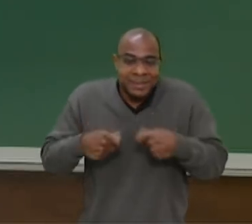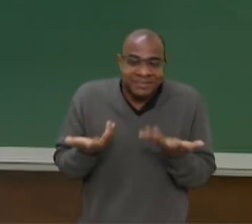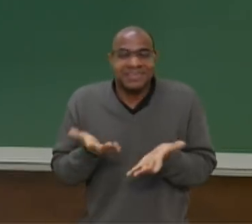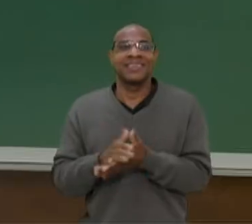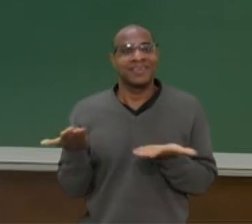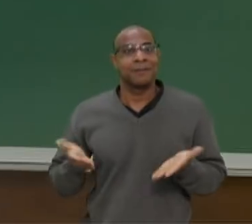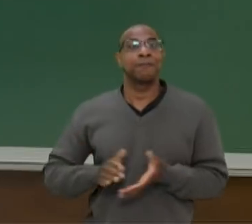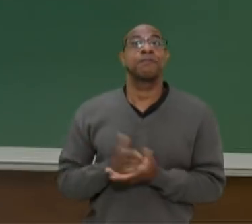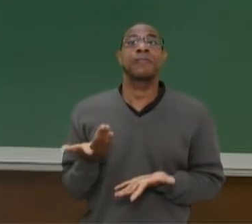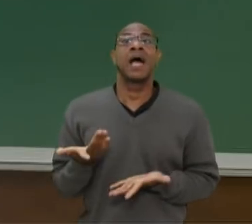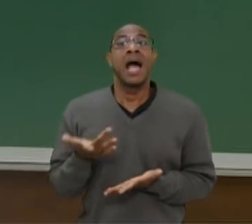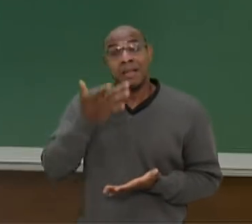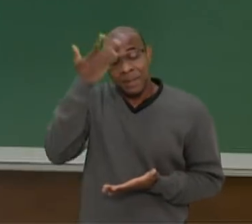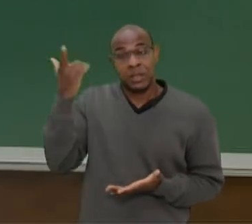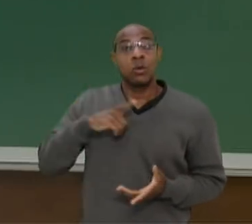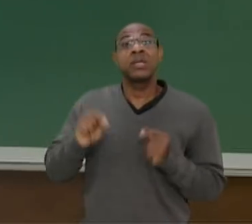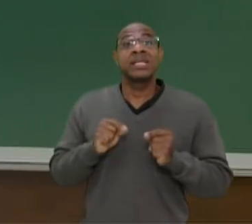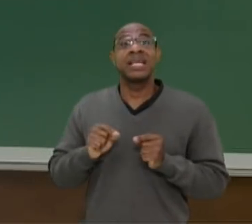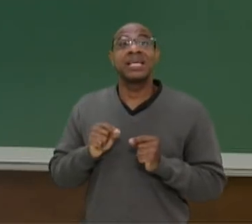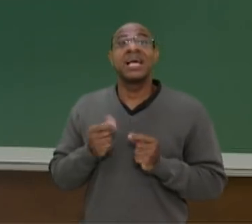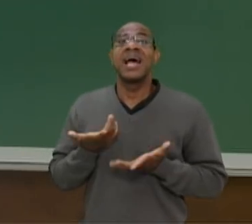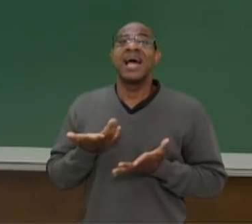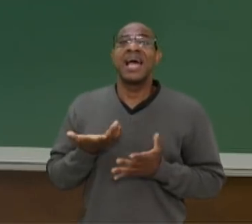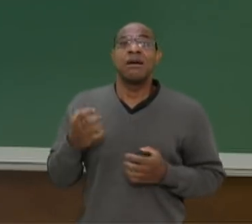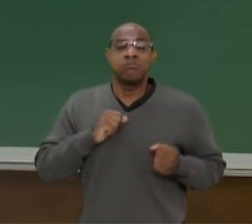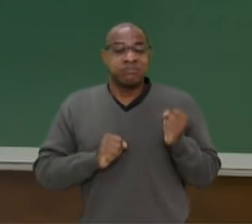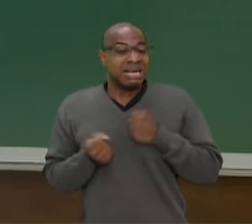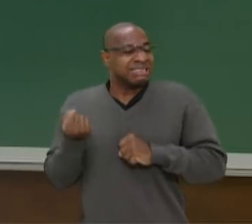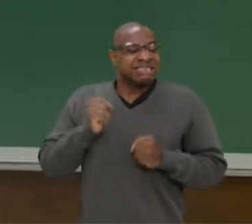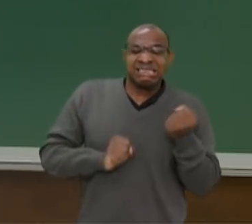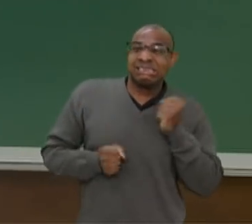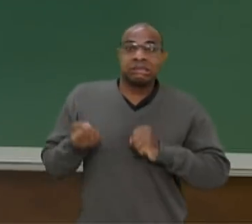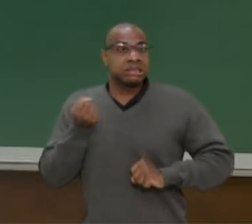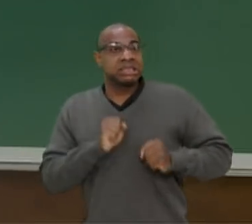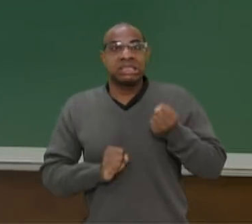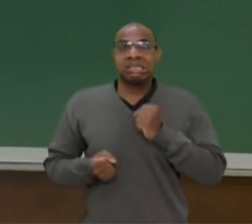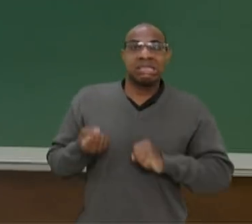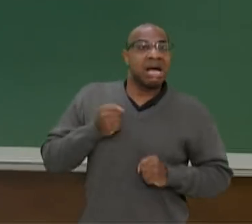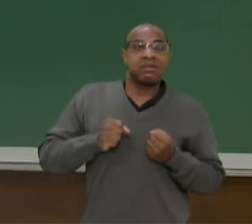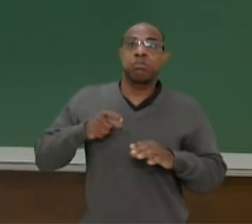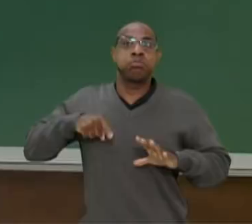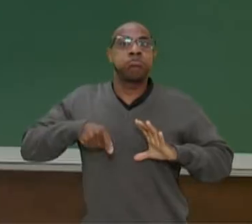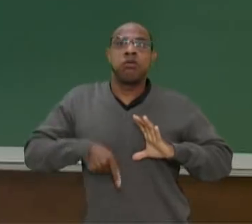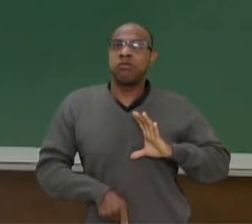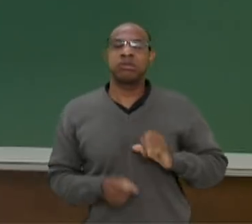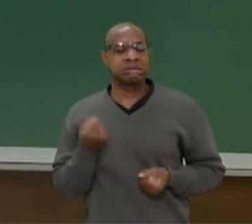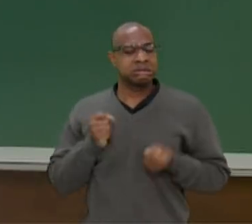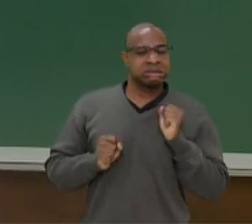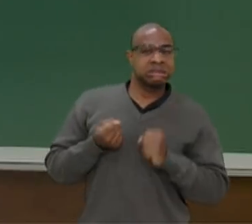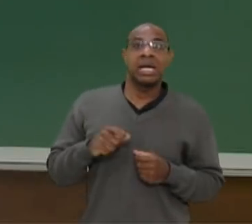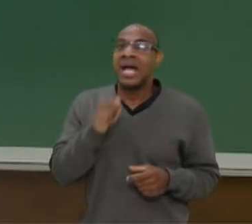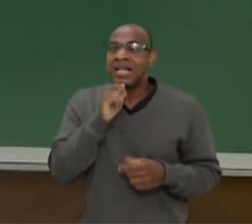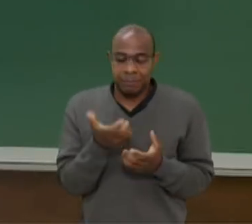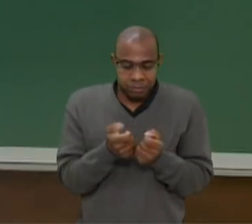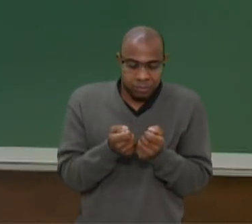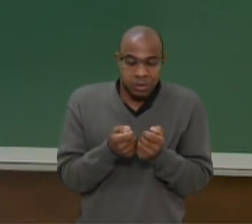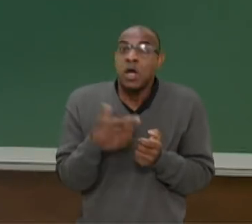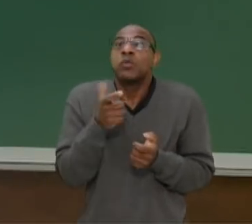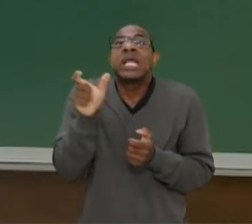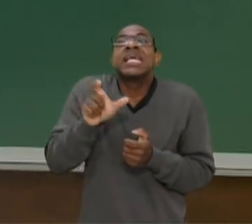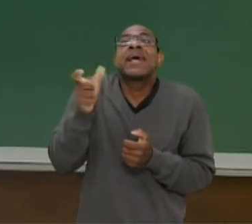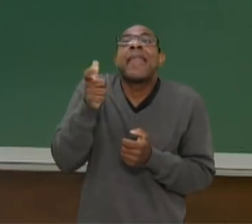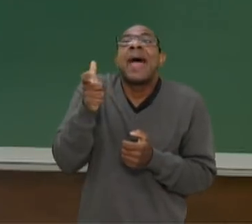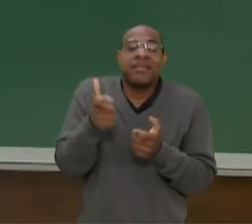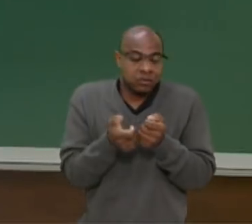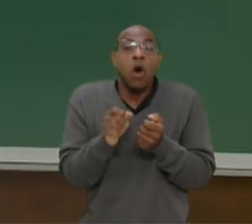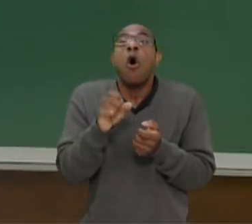estado de profunda ansiedade e angústia quando se vêem sem um aparelho, quando fica sem créditos ou com a